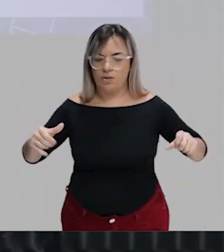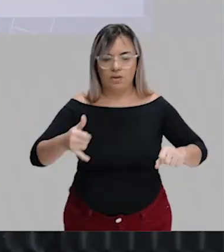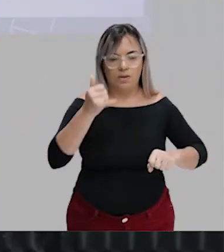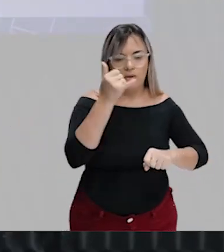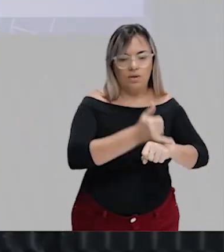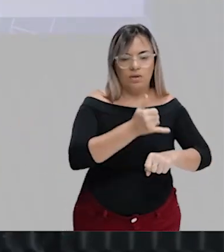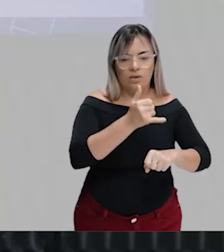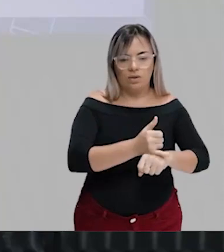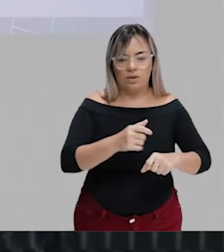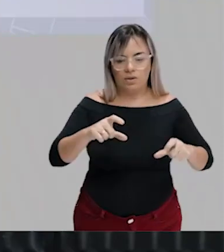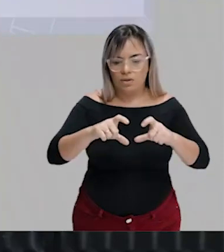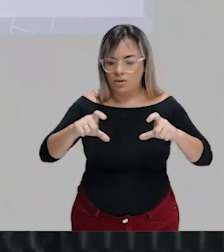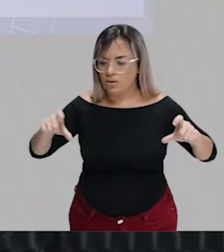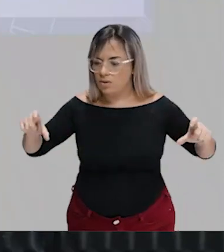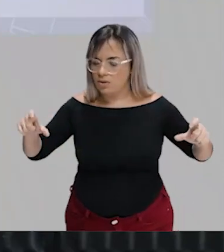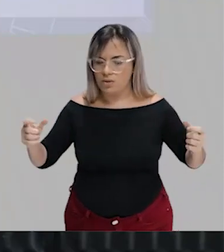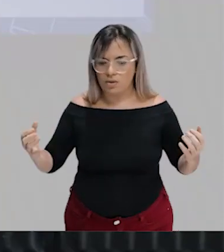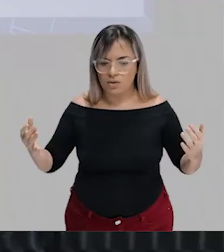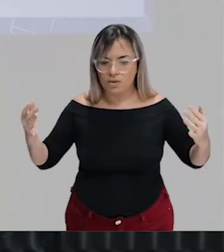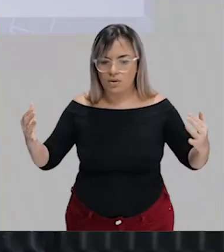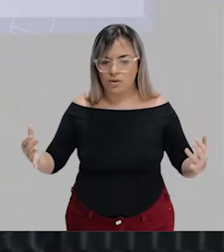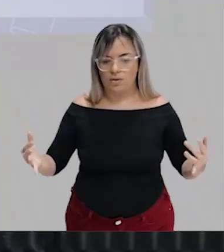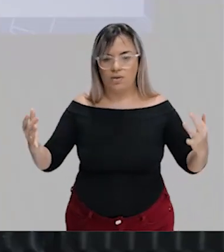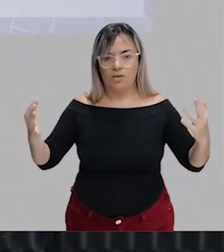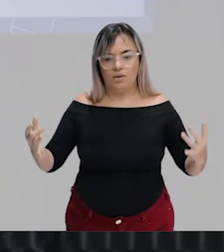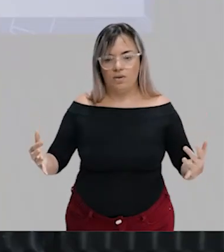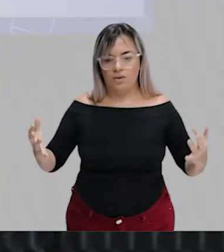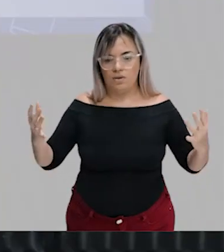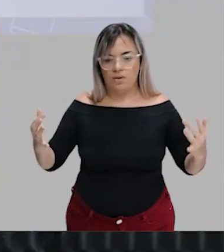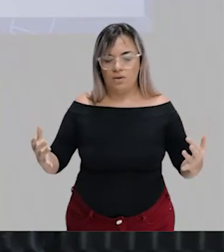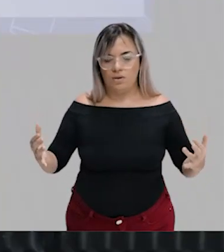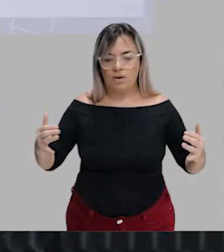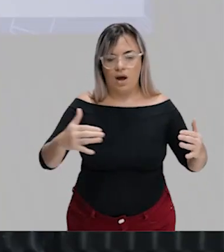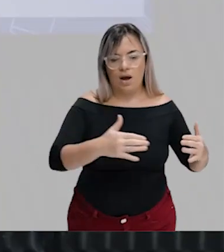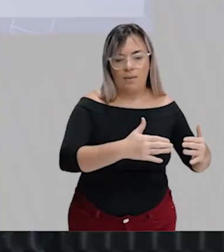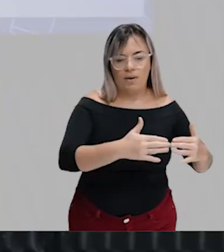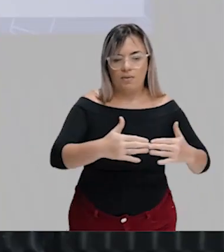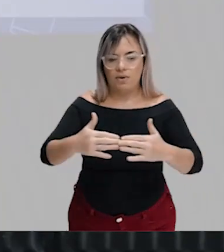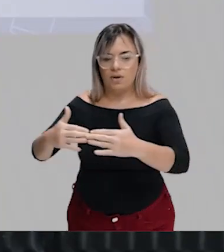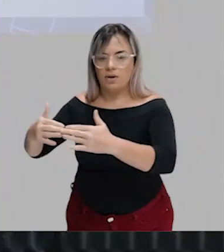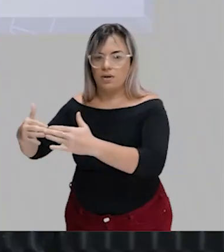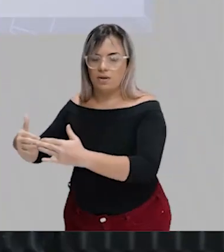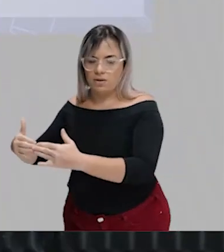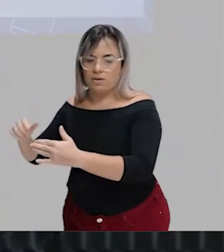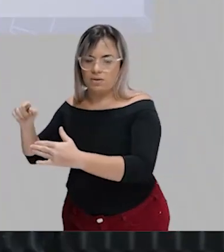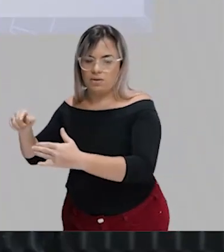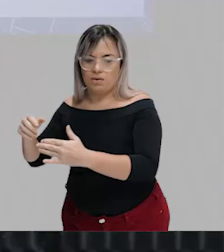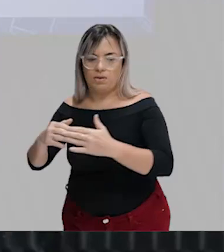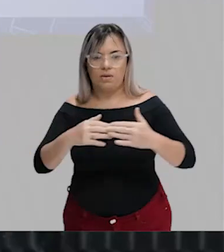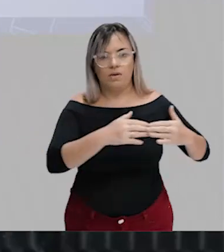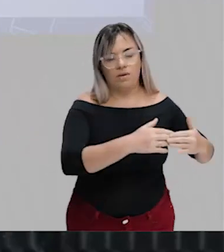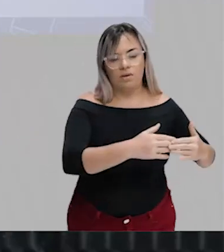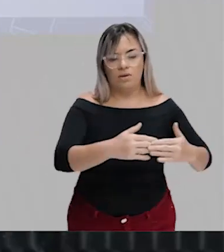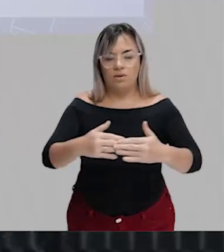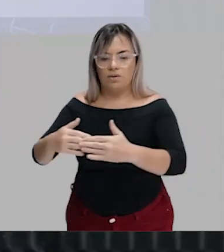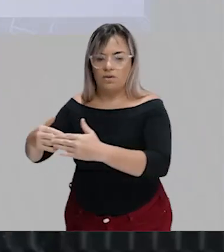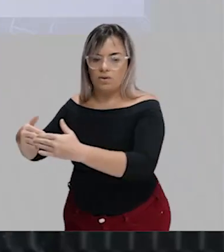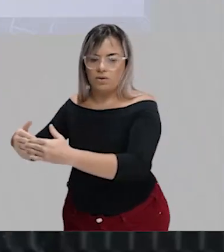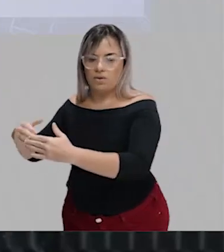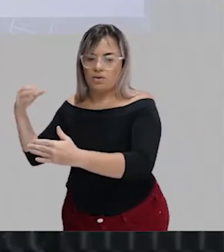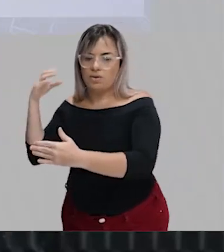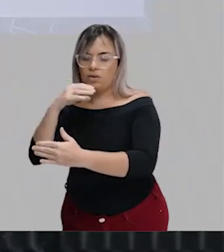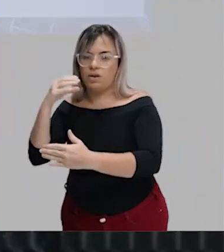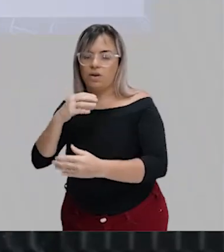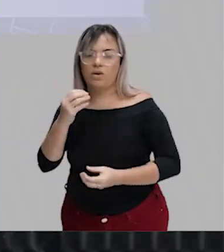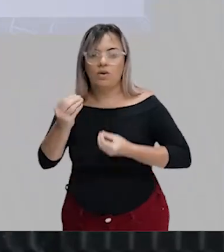numa extremidade, né, a propagação do calor se dá, né, de uma extremidade para outra por. Certo?